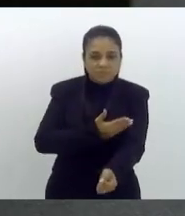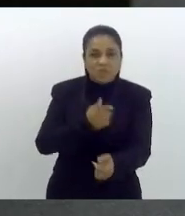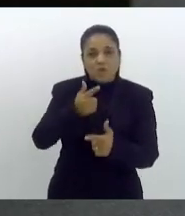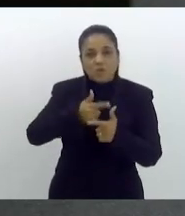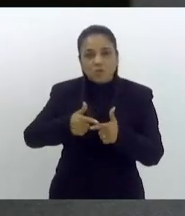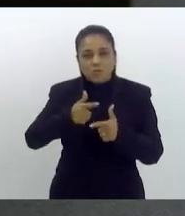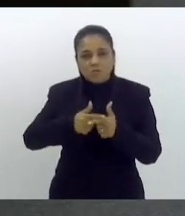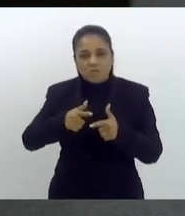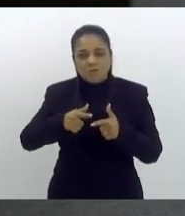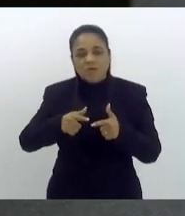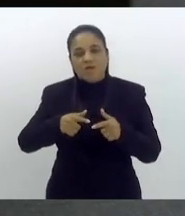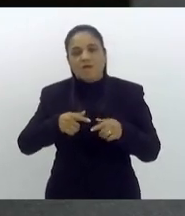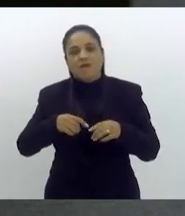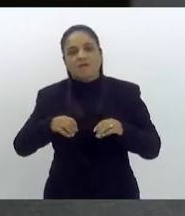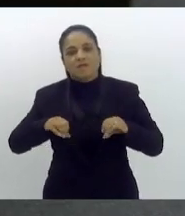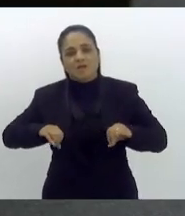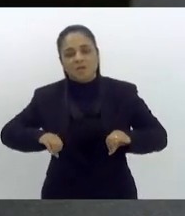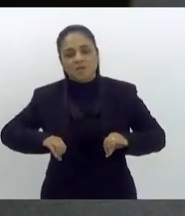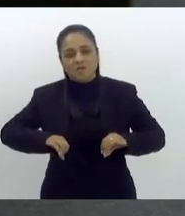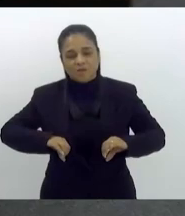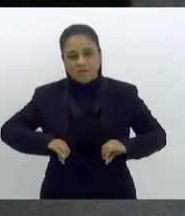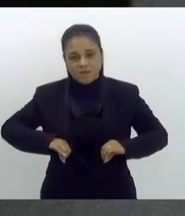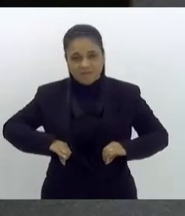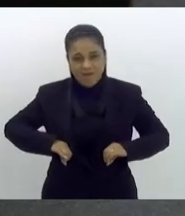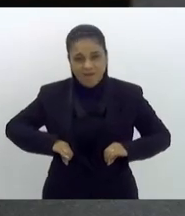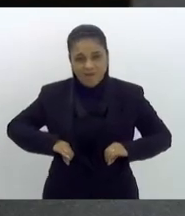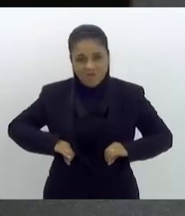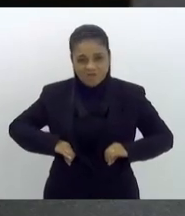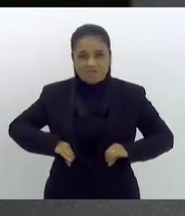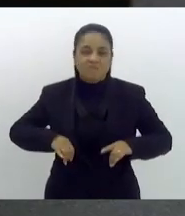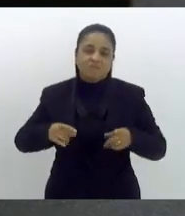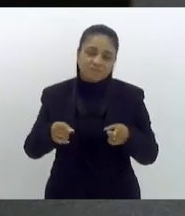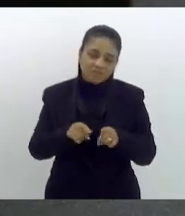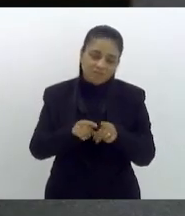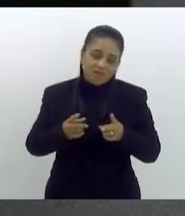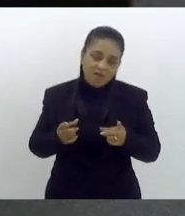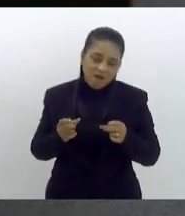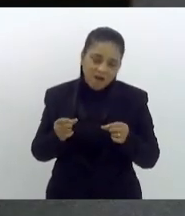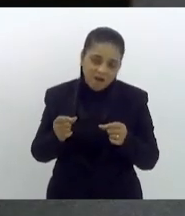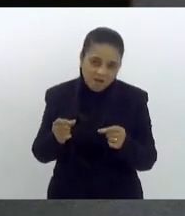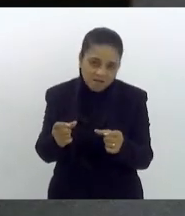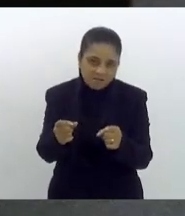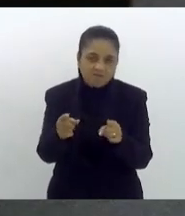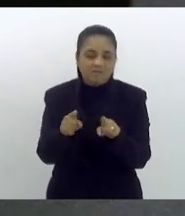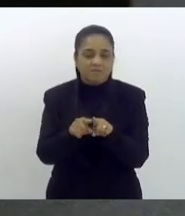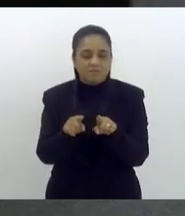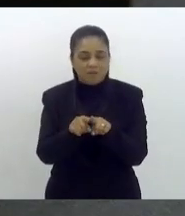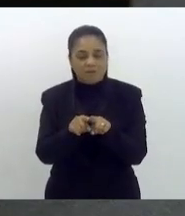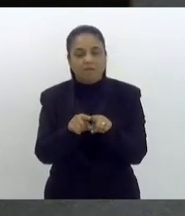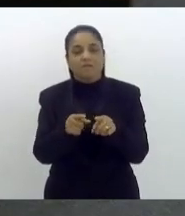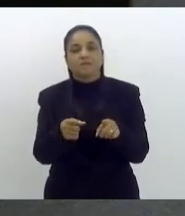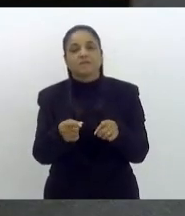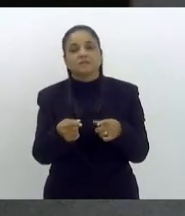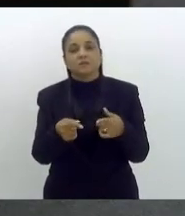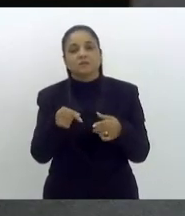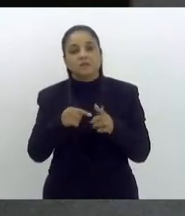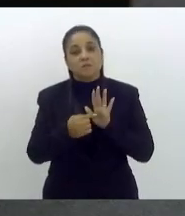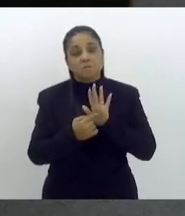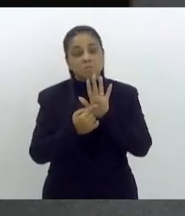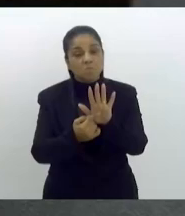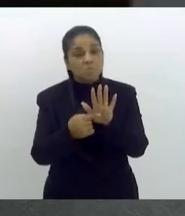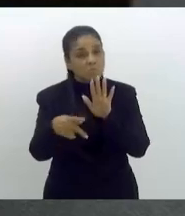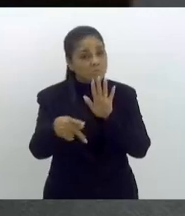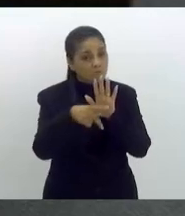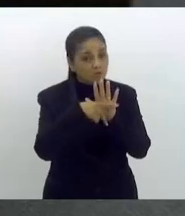o e até câncer ou seja o que se pretendeu aqui o projeto apresentado pela deputada